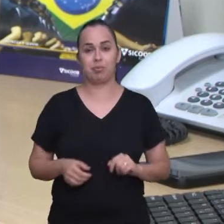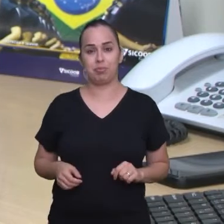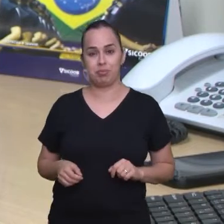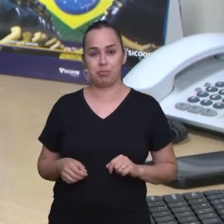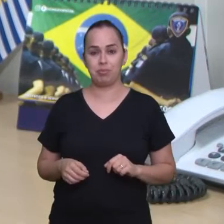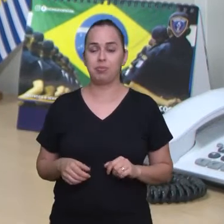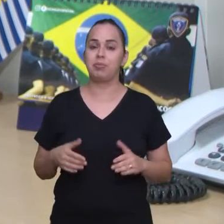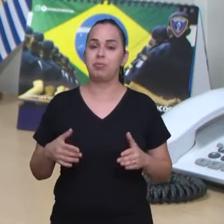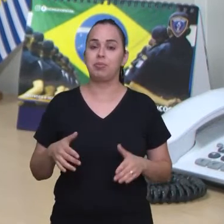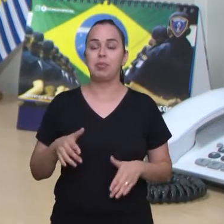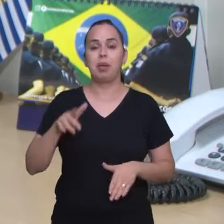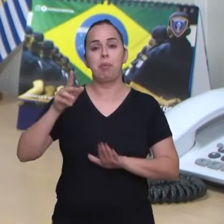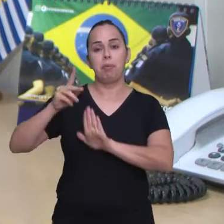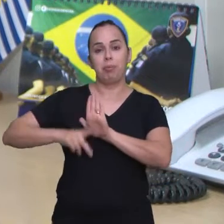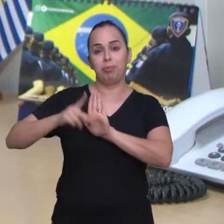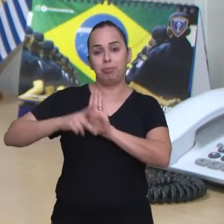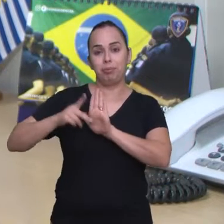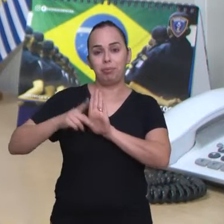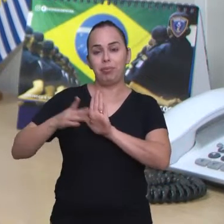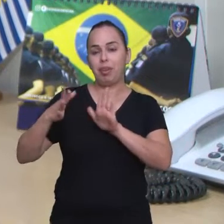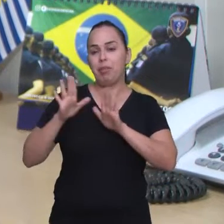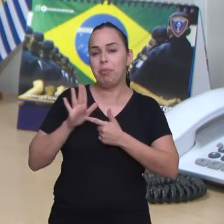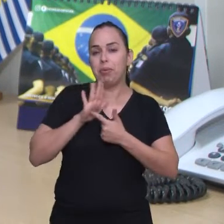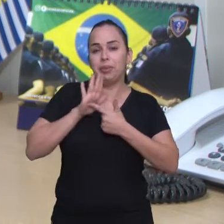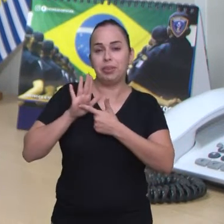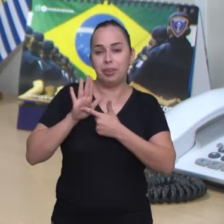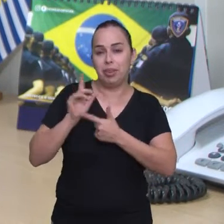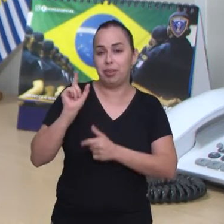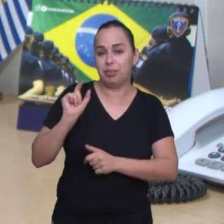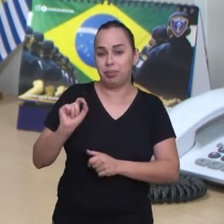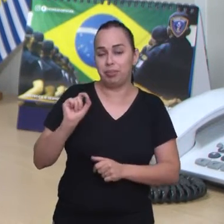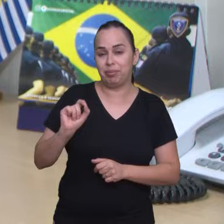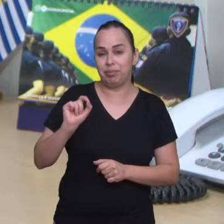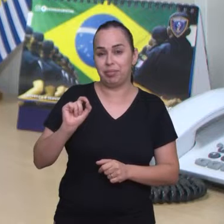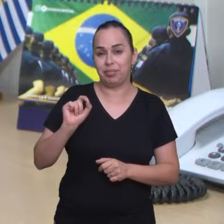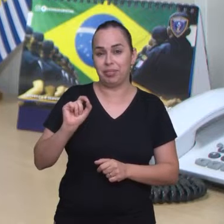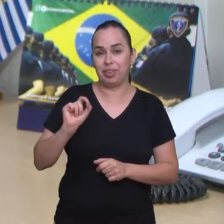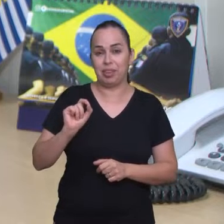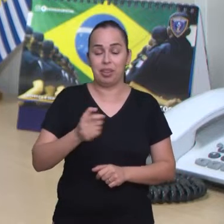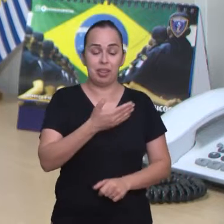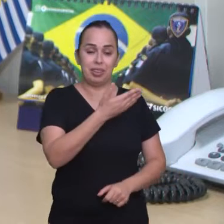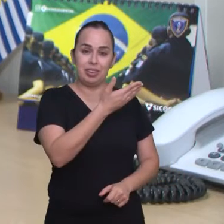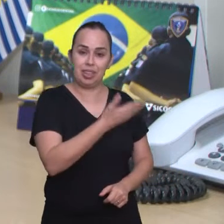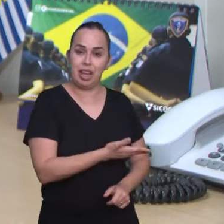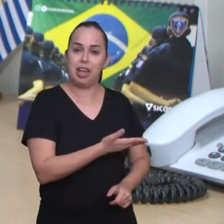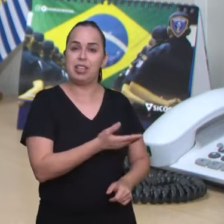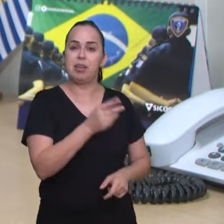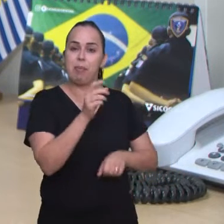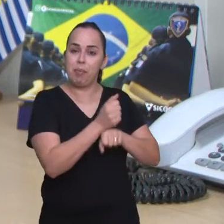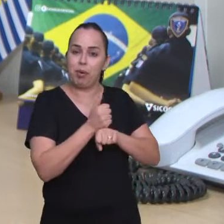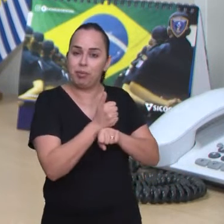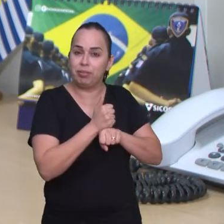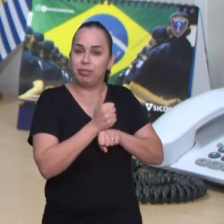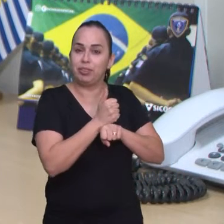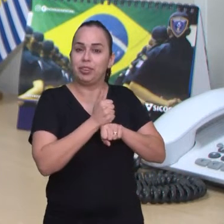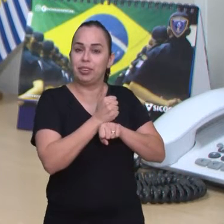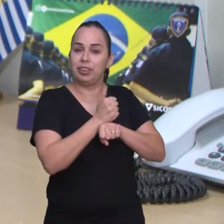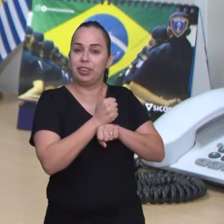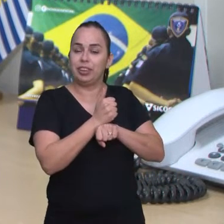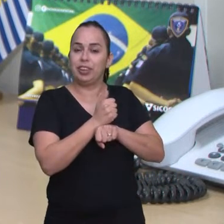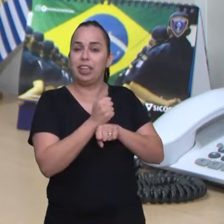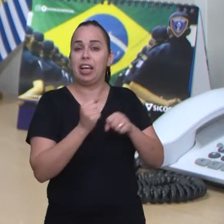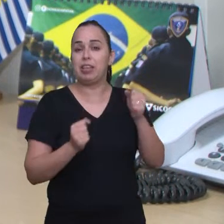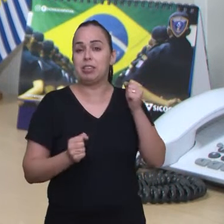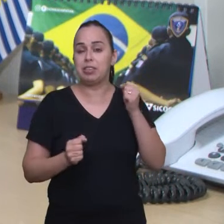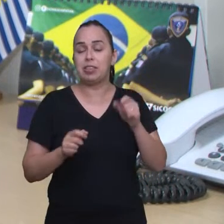Guarda Civil. Esse projeto vem evidenciar ainda mais essa realidade que os profissionais